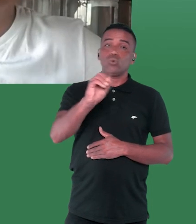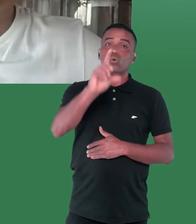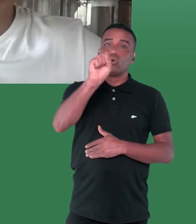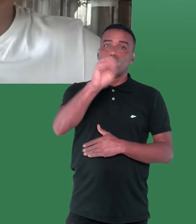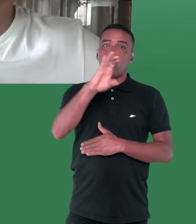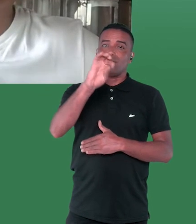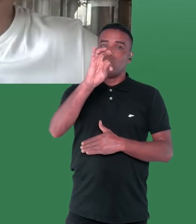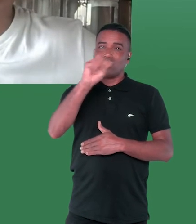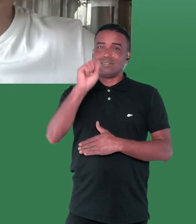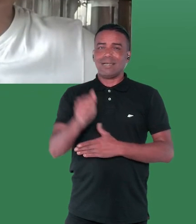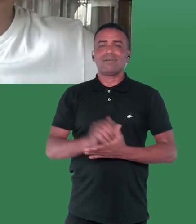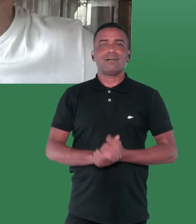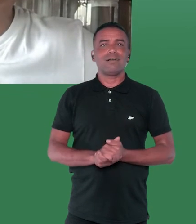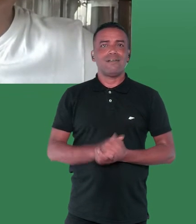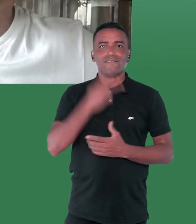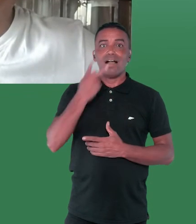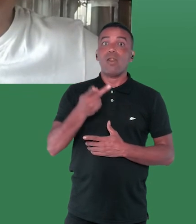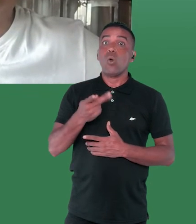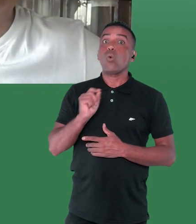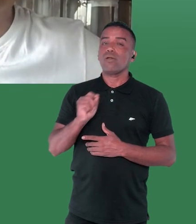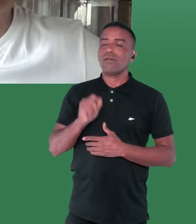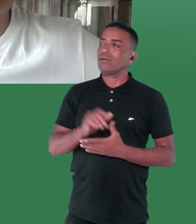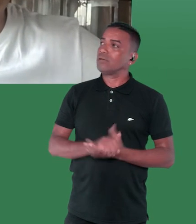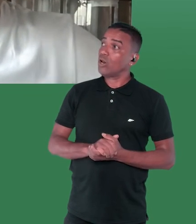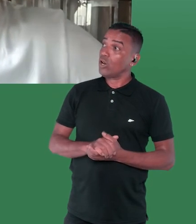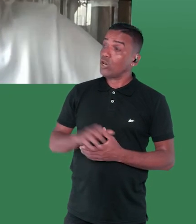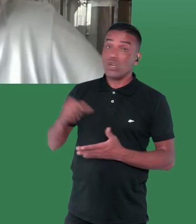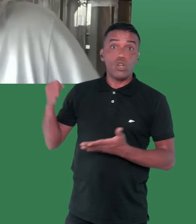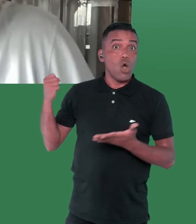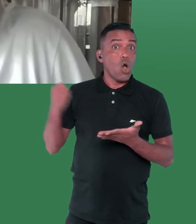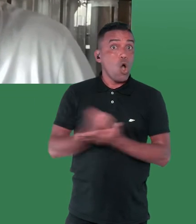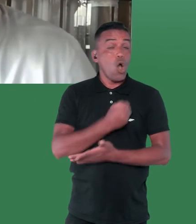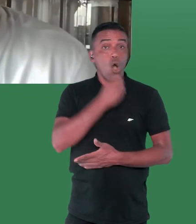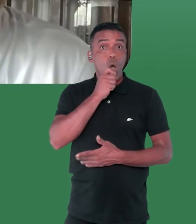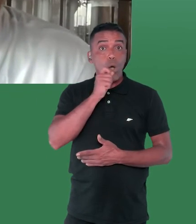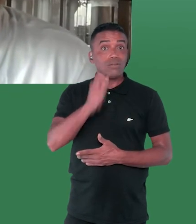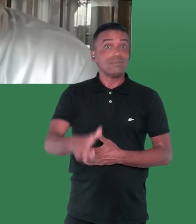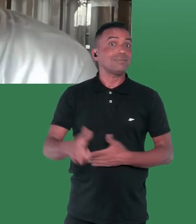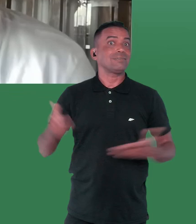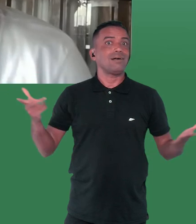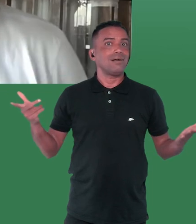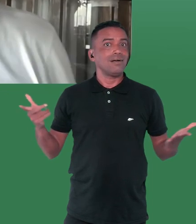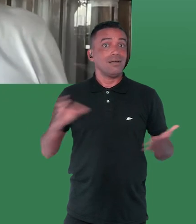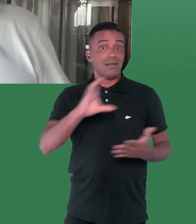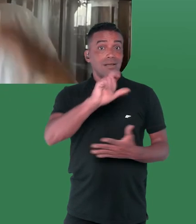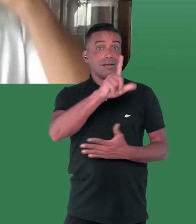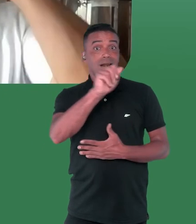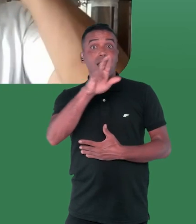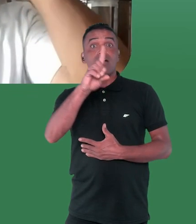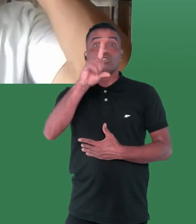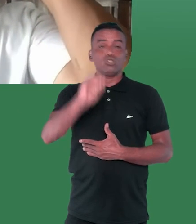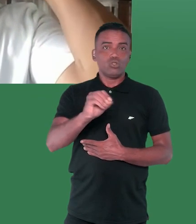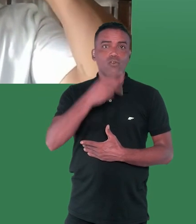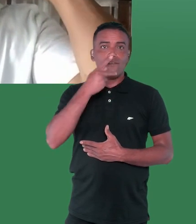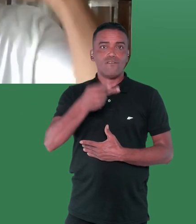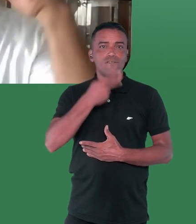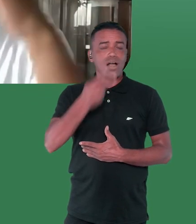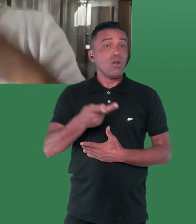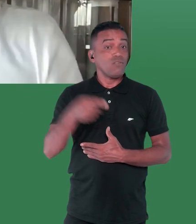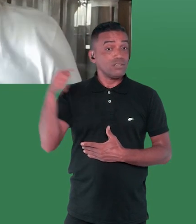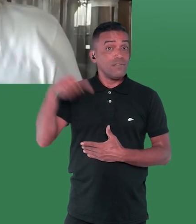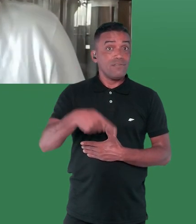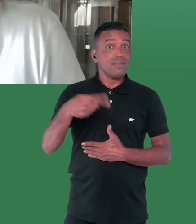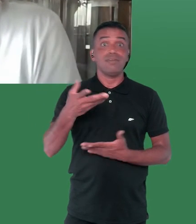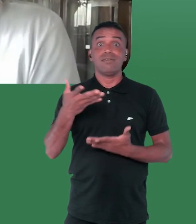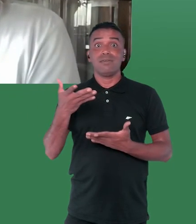Costa. Desliguei assim e falei. Aí o Quintino falou assim: caralho, o Cláudio veio aqui, filho da Manel,